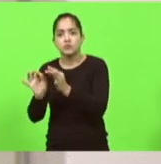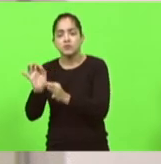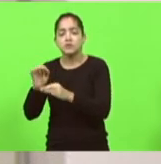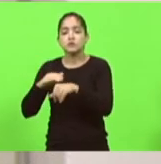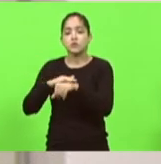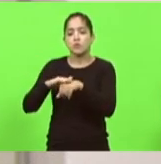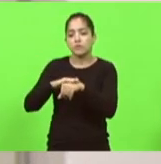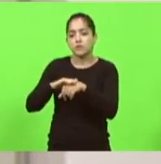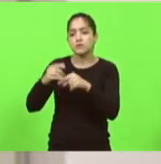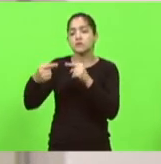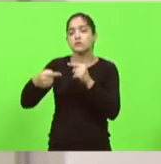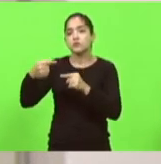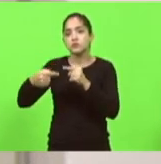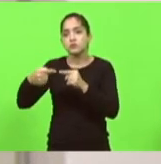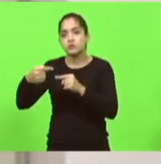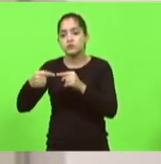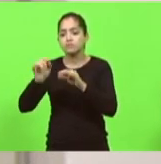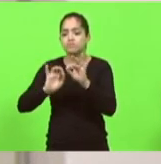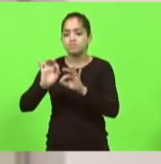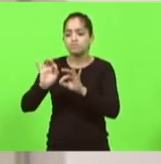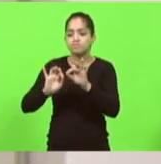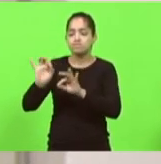conversando, desenhando,